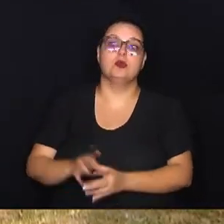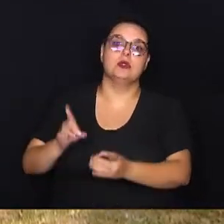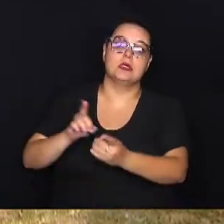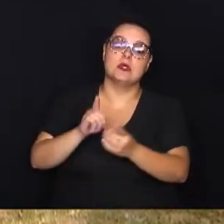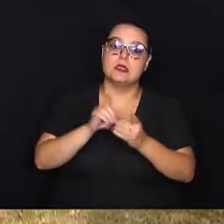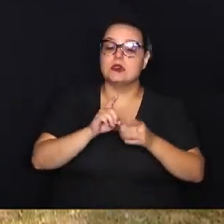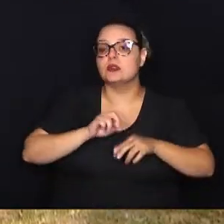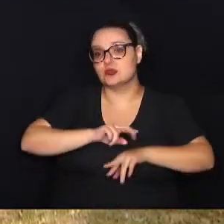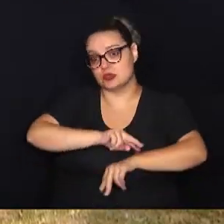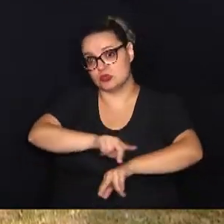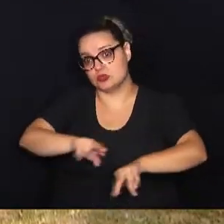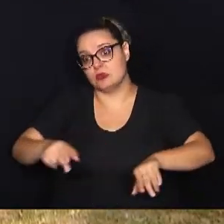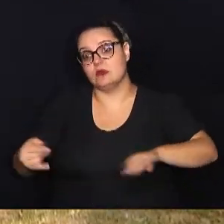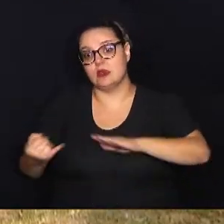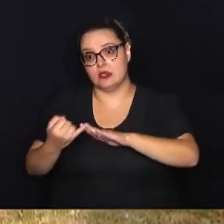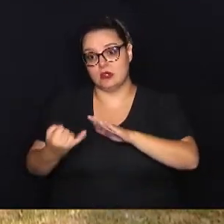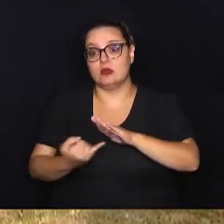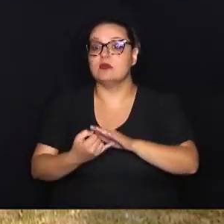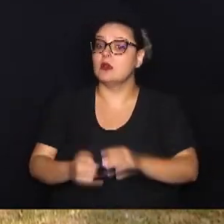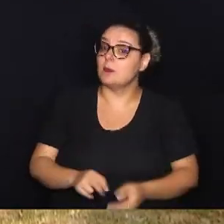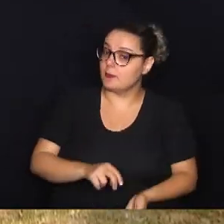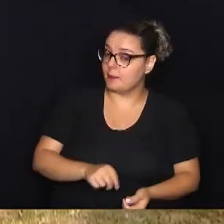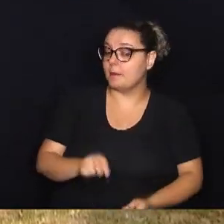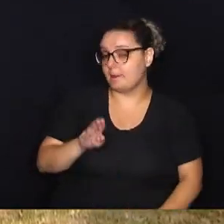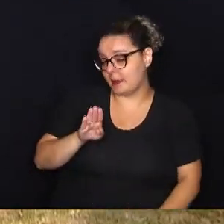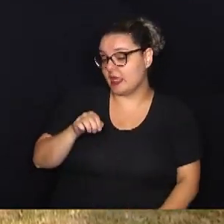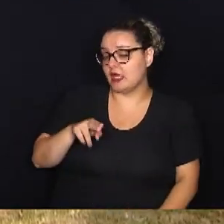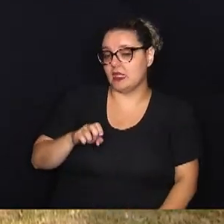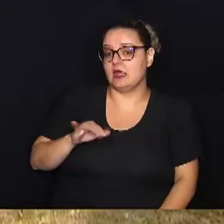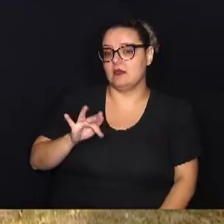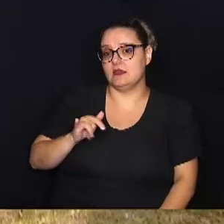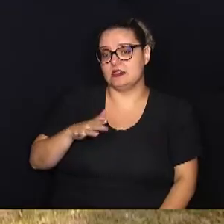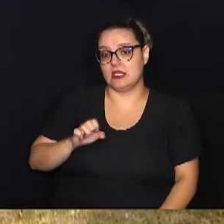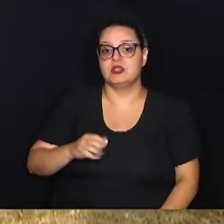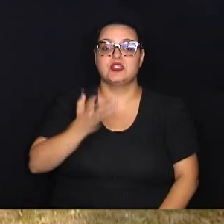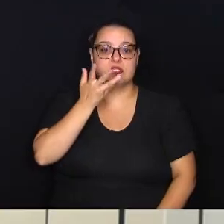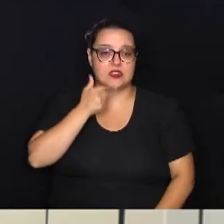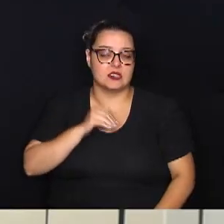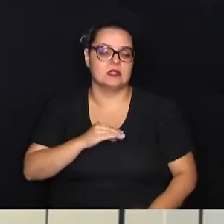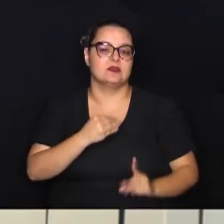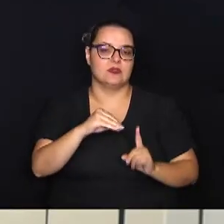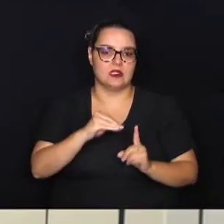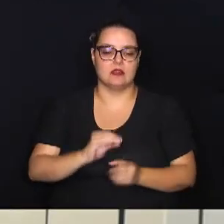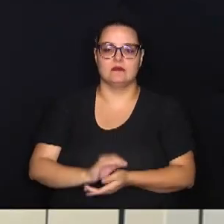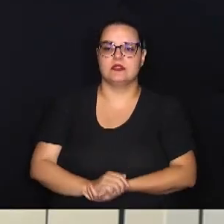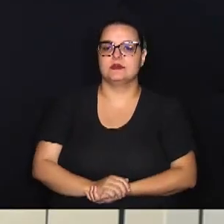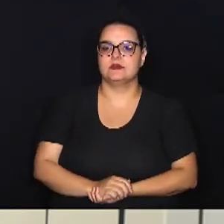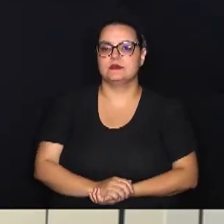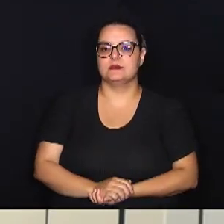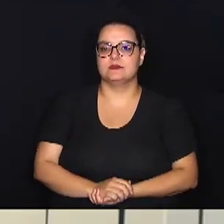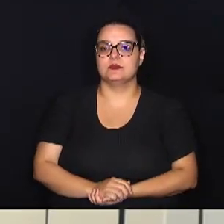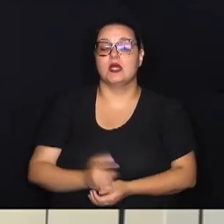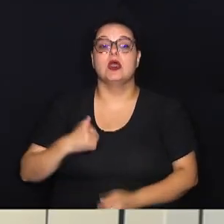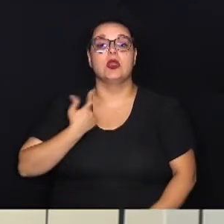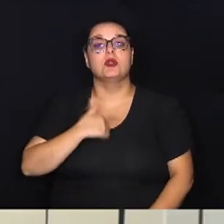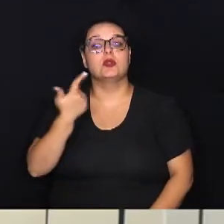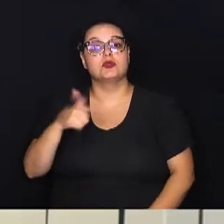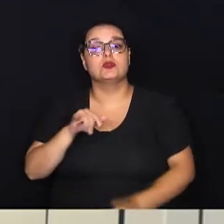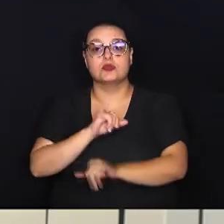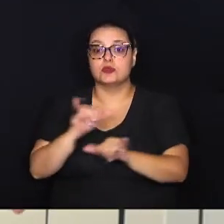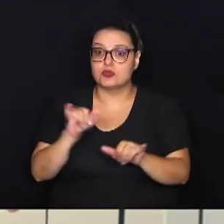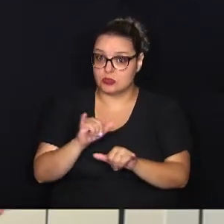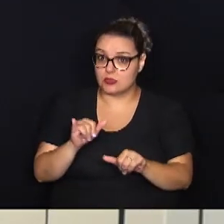dezenas de instituições beneficentes e crianças carentes. E a gente segue falando aqui